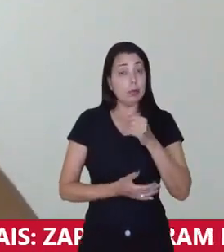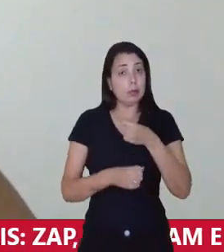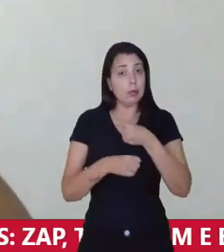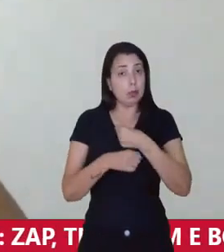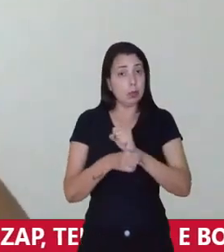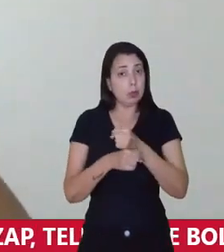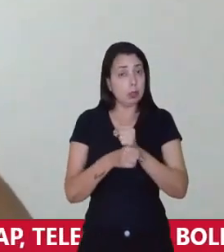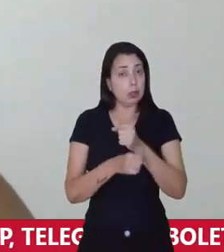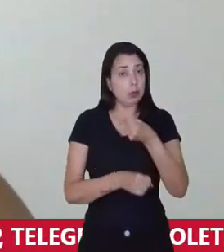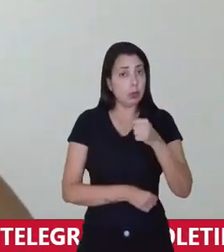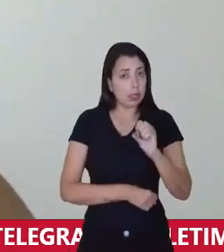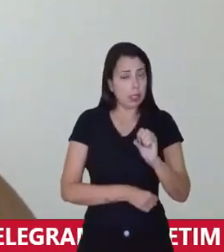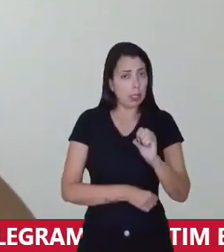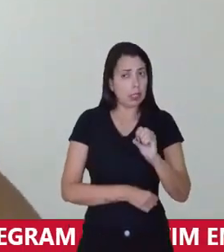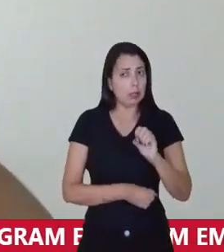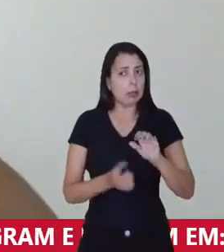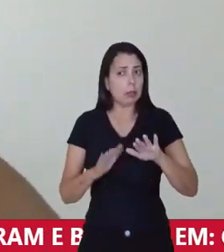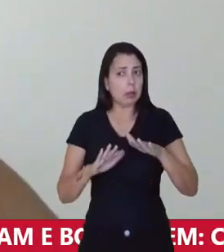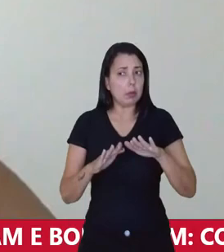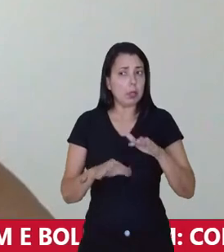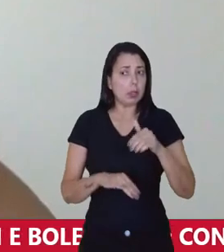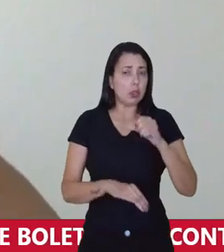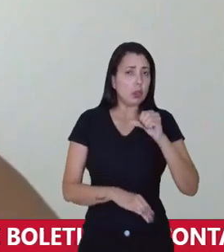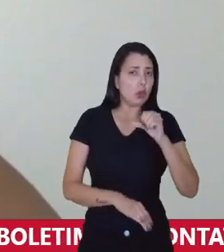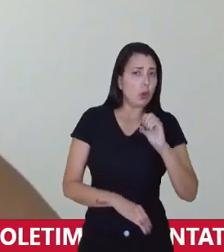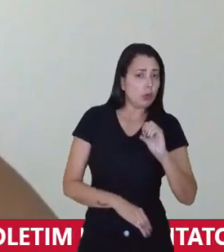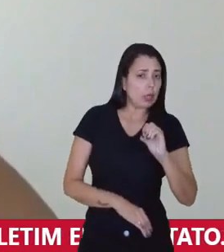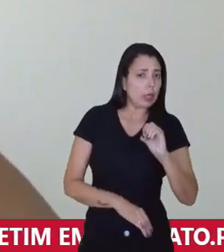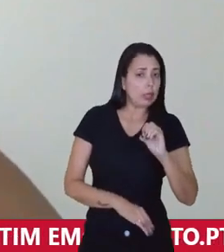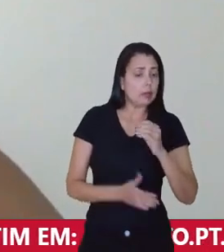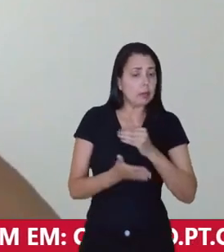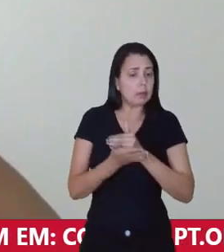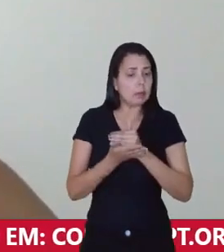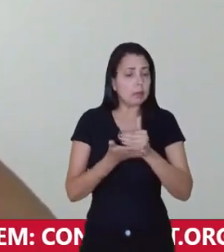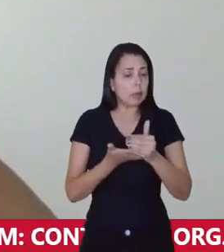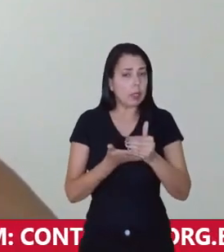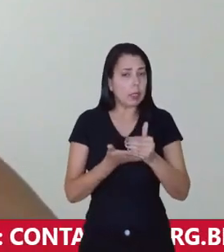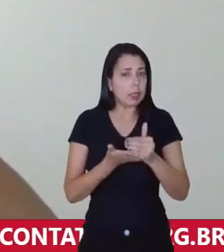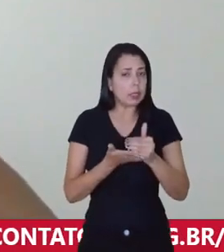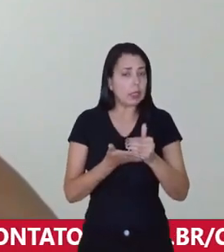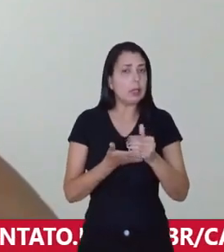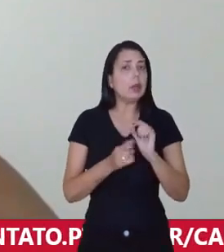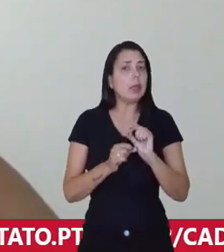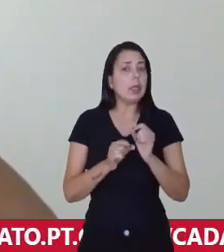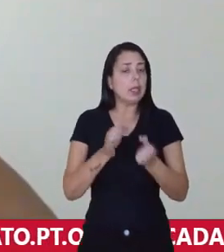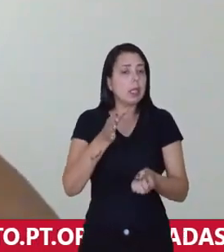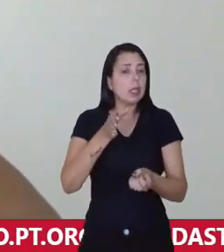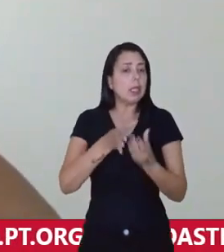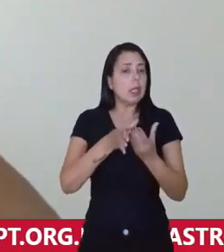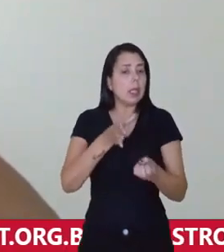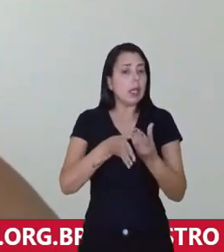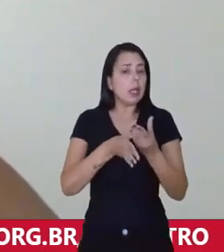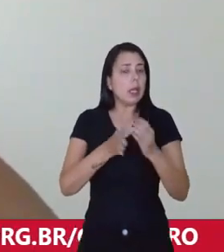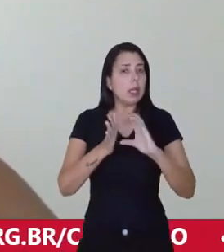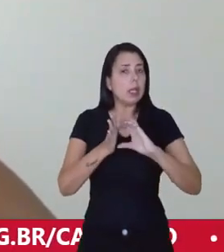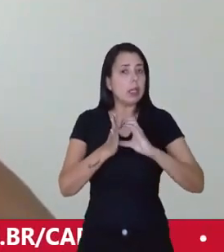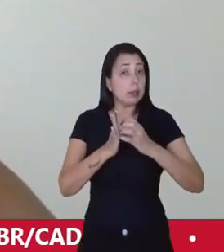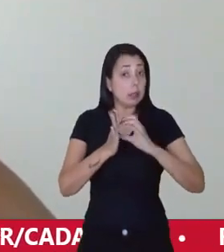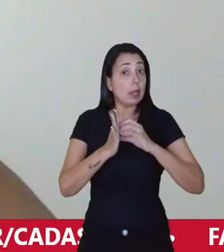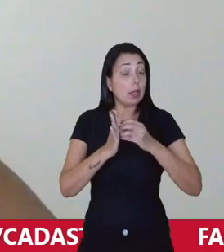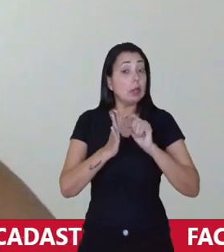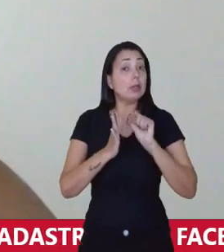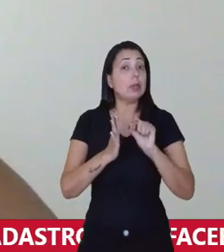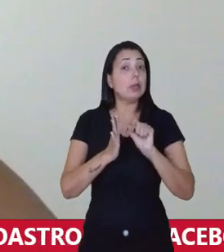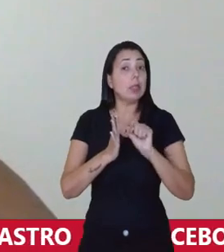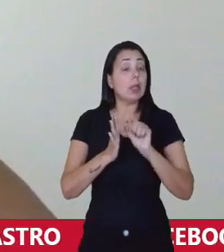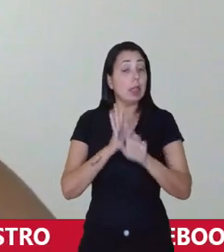de 80, mais especificamente a década de 90, começam a emergir, a produzir dados, então,